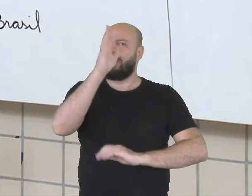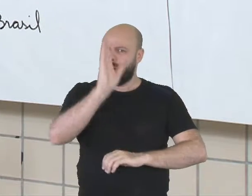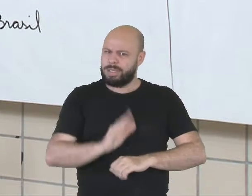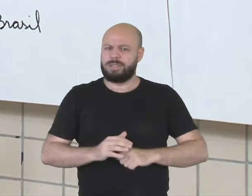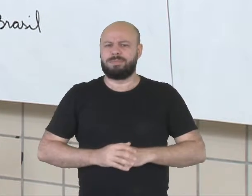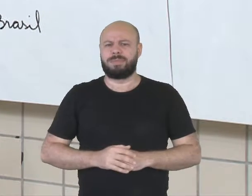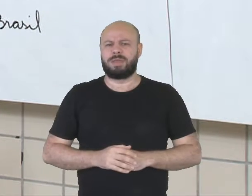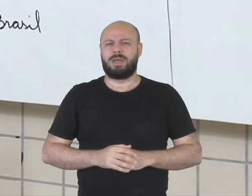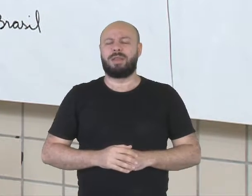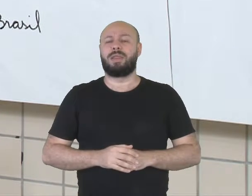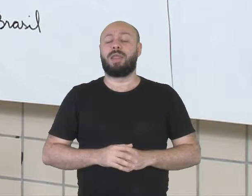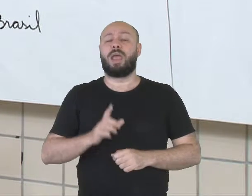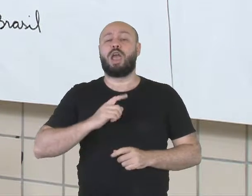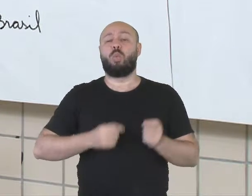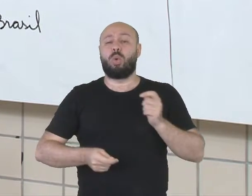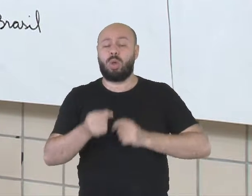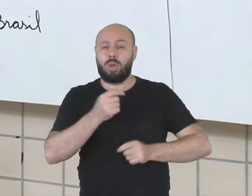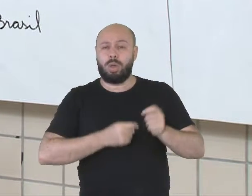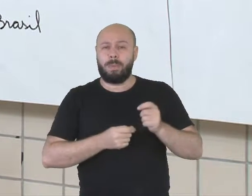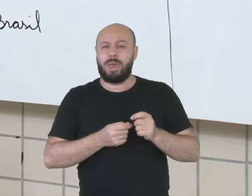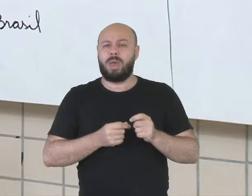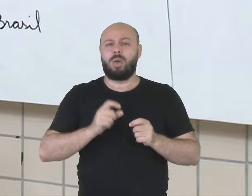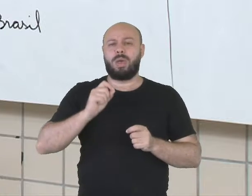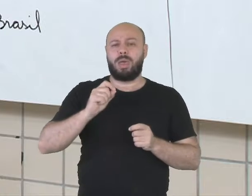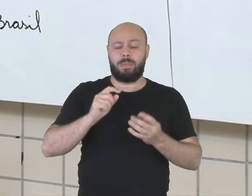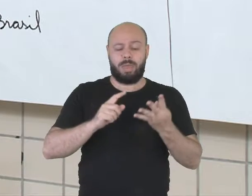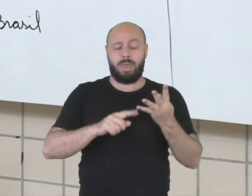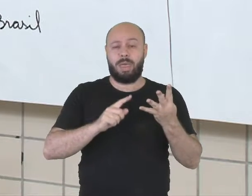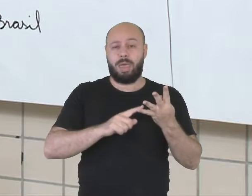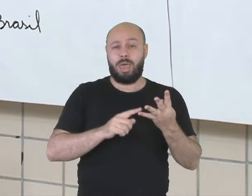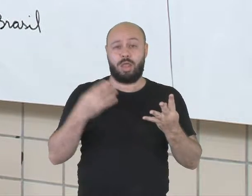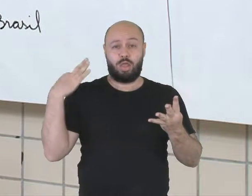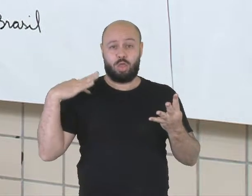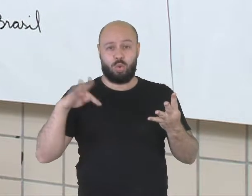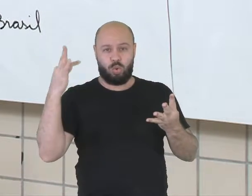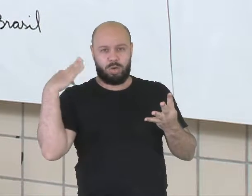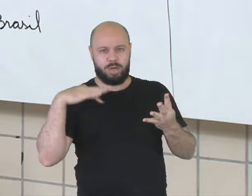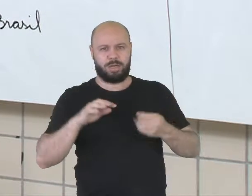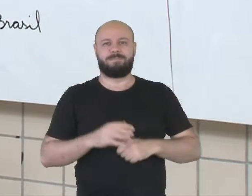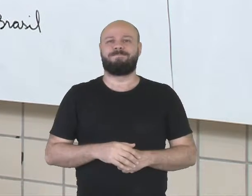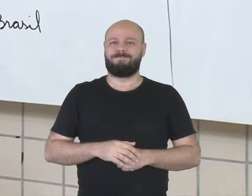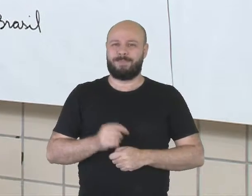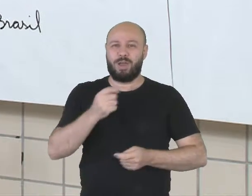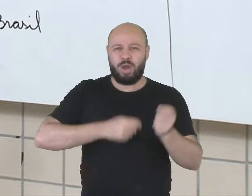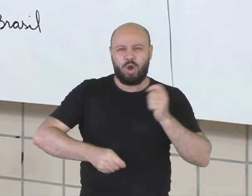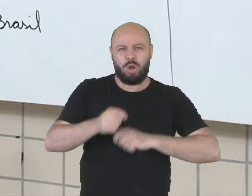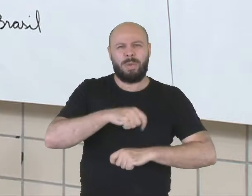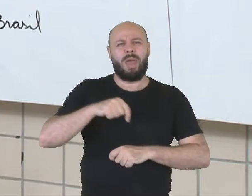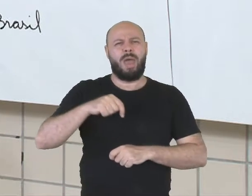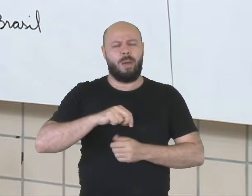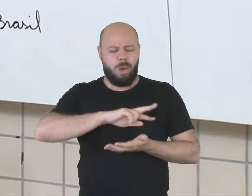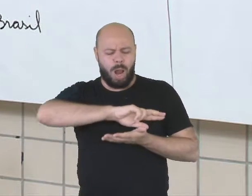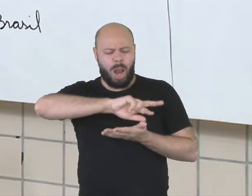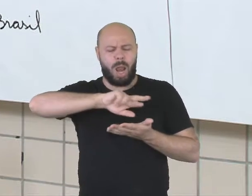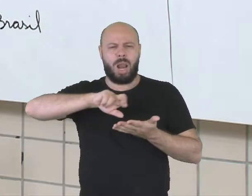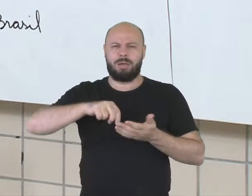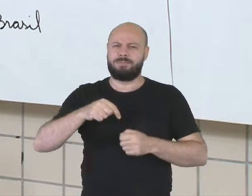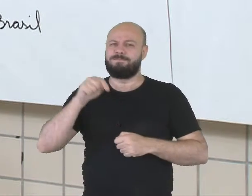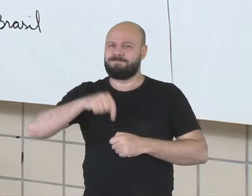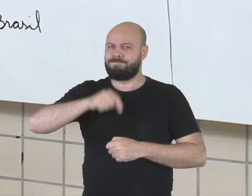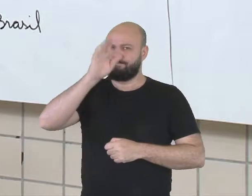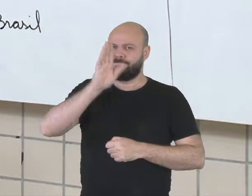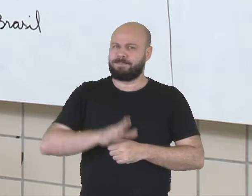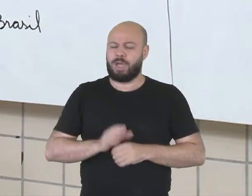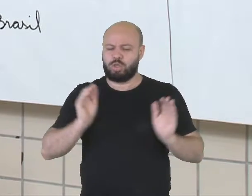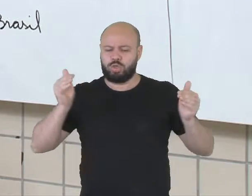uma economia muito forte também em turismo, né? A nossa economia, ela é bastante diversificada. Ela não